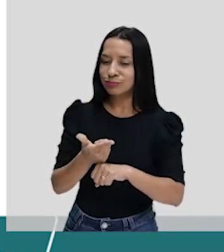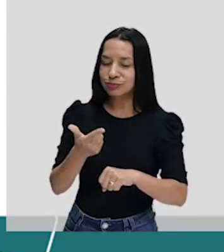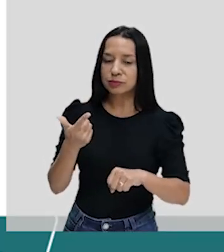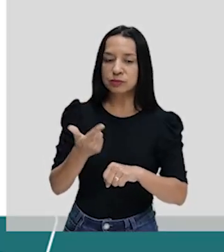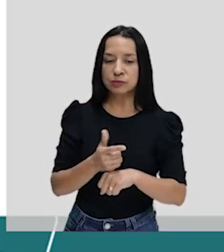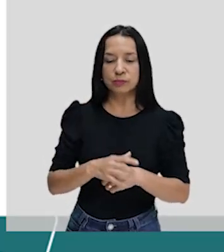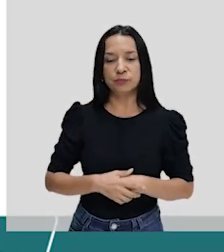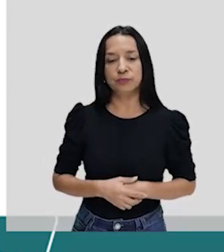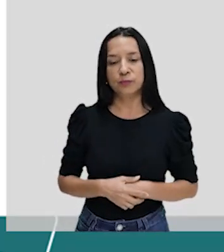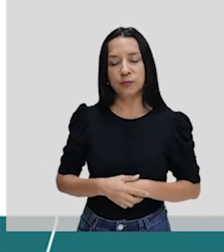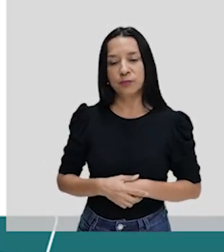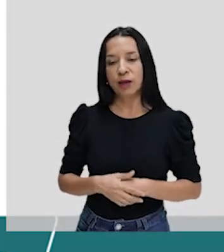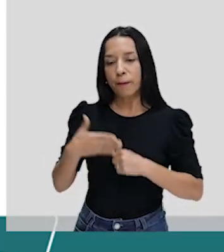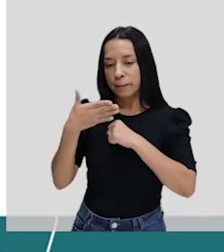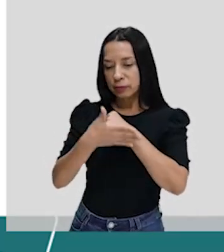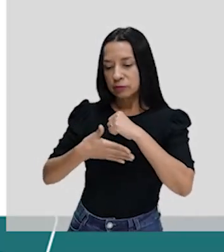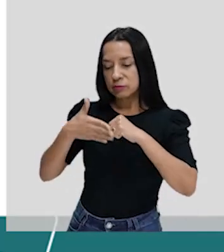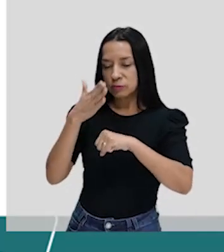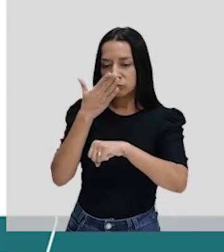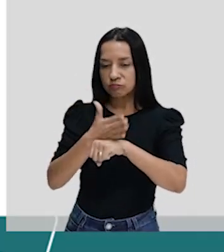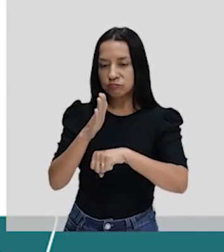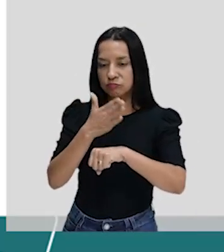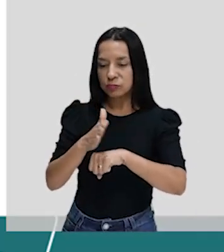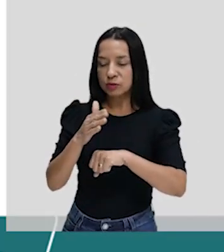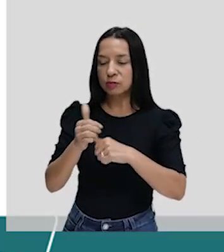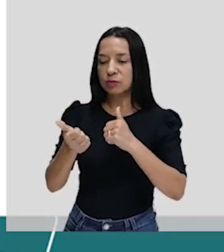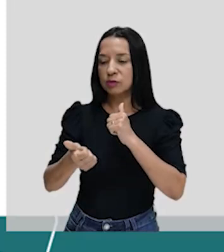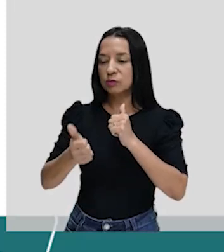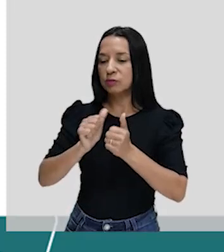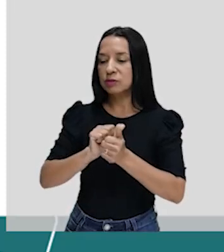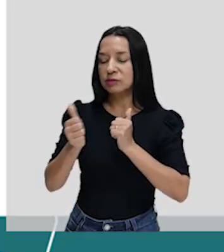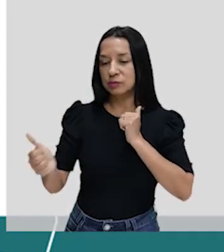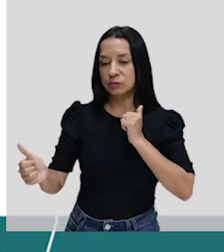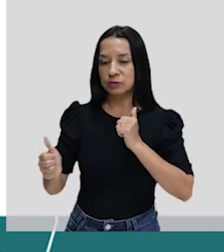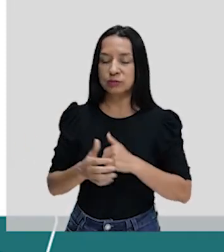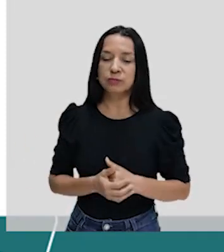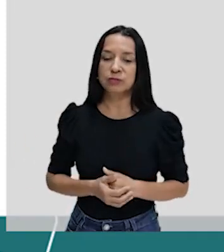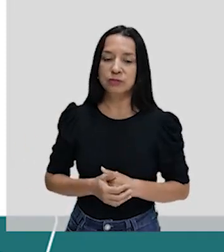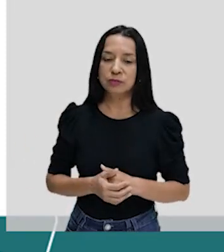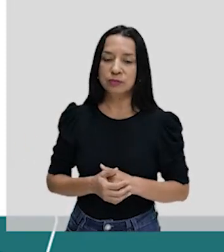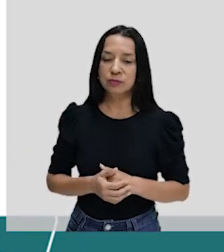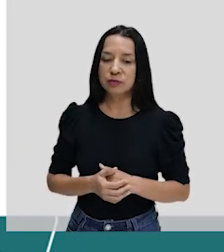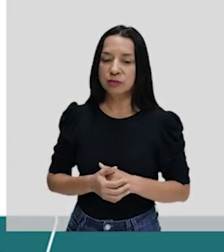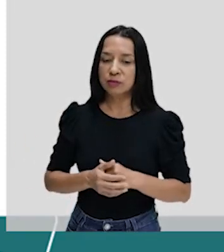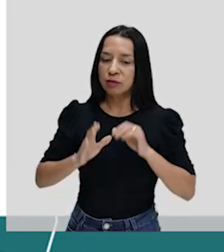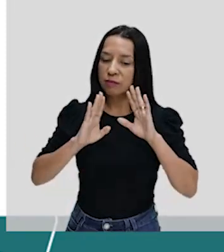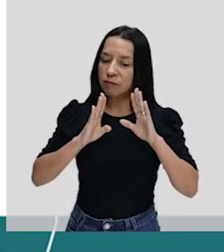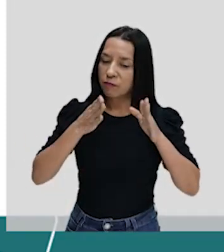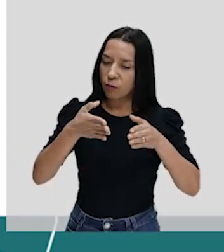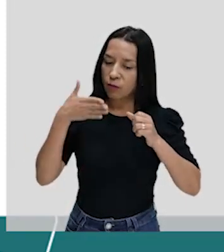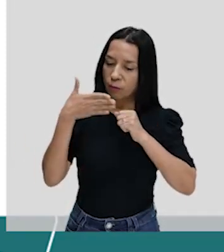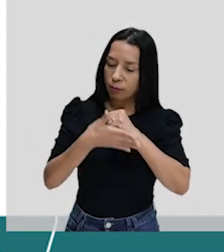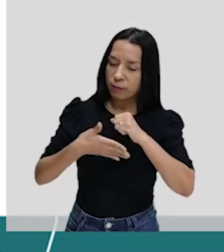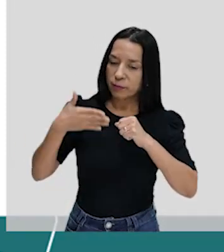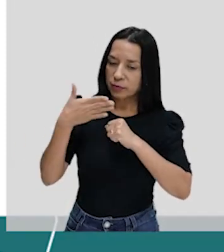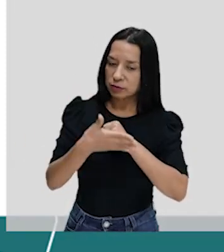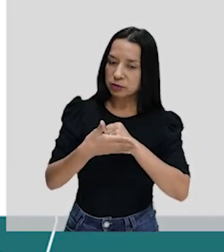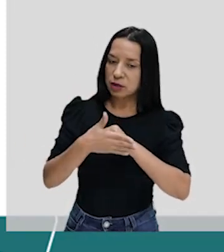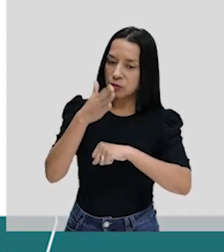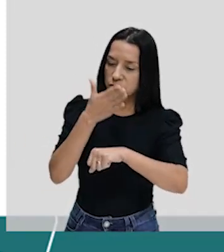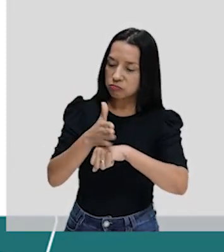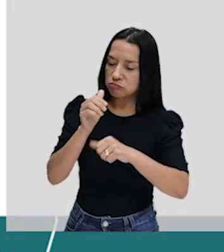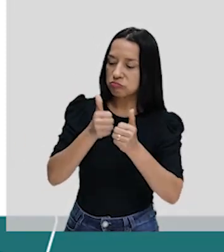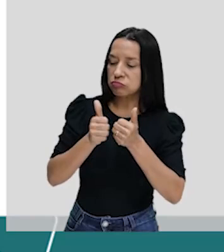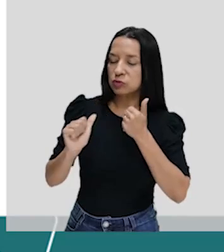os princípios do treinamento esportivo. Falei que os princípios do treinamento esportivo, eles norteiam o treinamento esportivo.